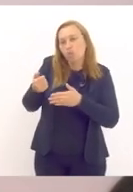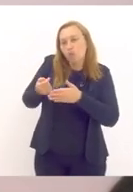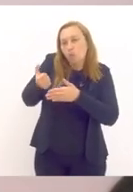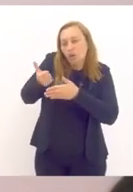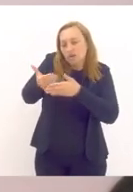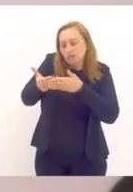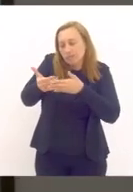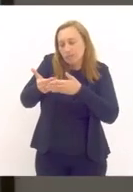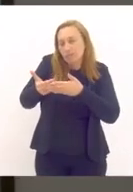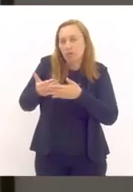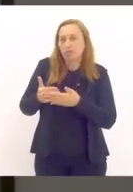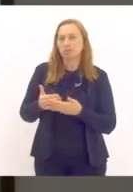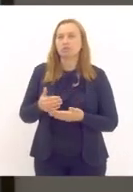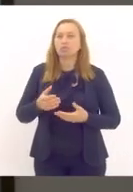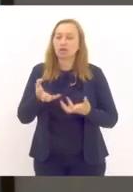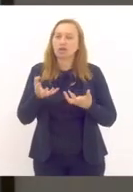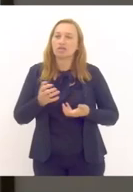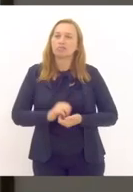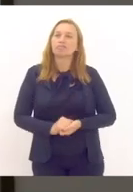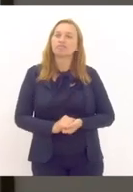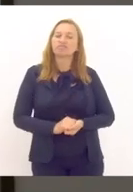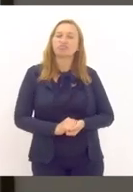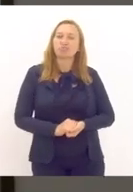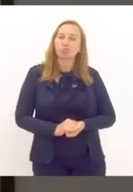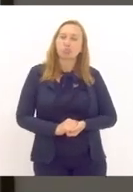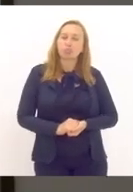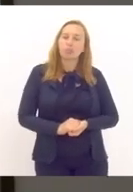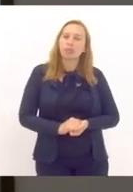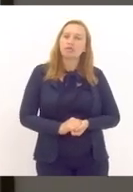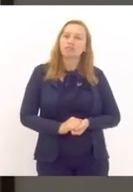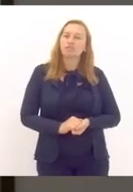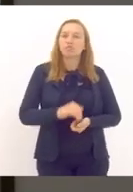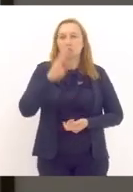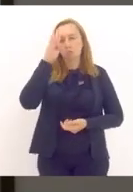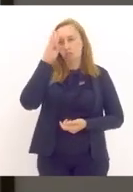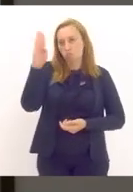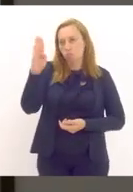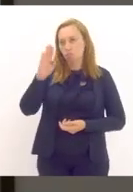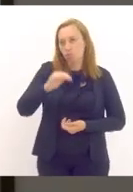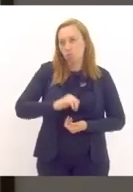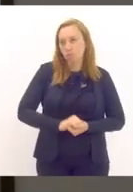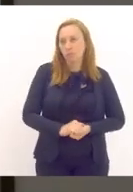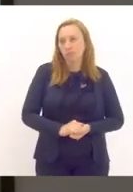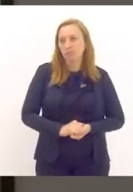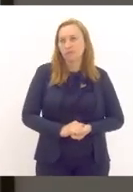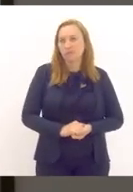do esperado. Vamos continuar. Quais são os principais